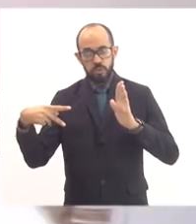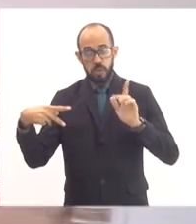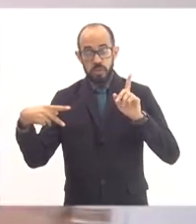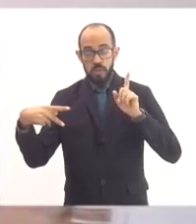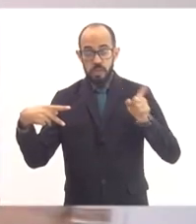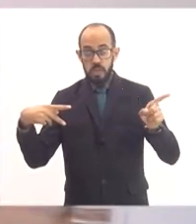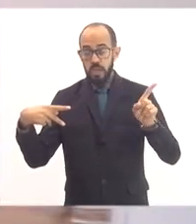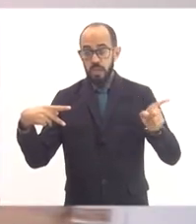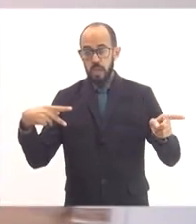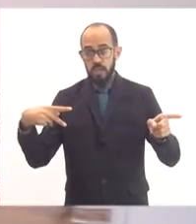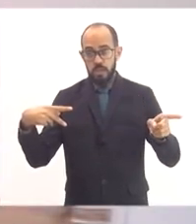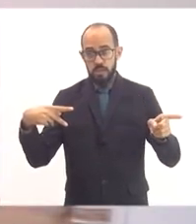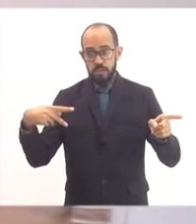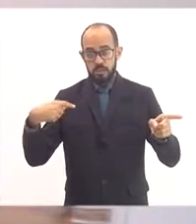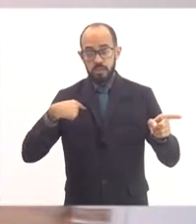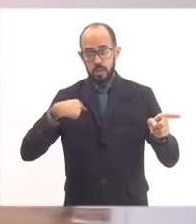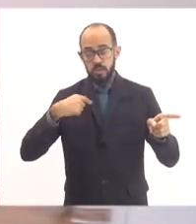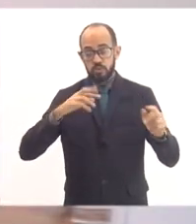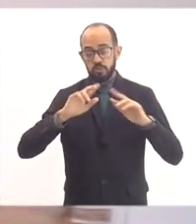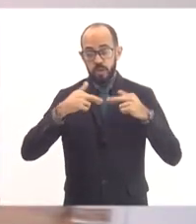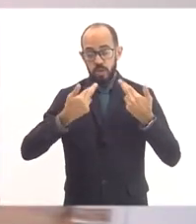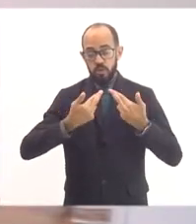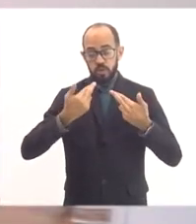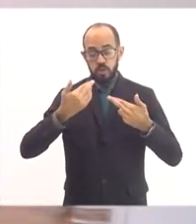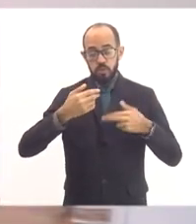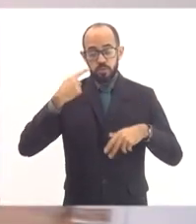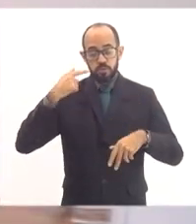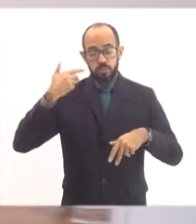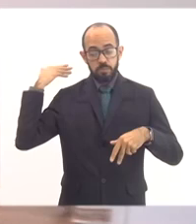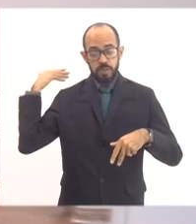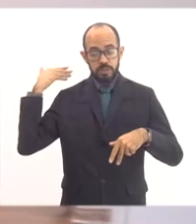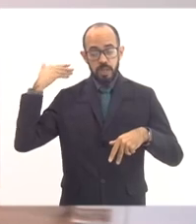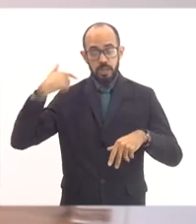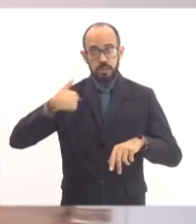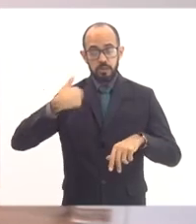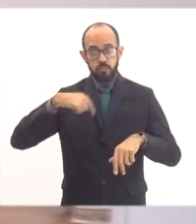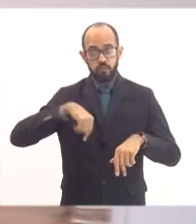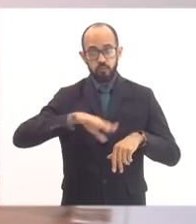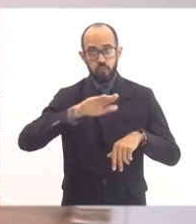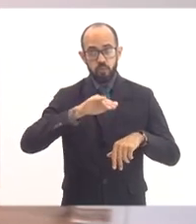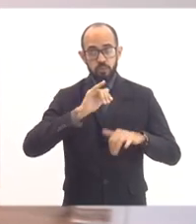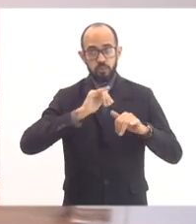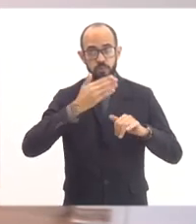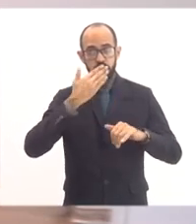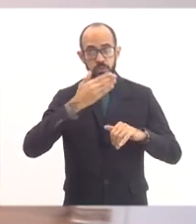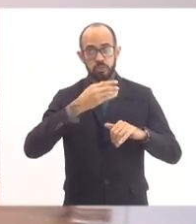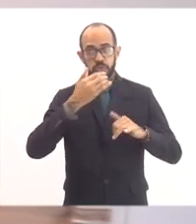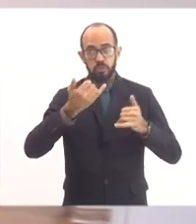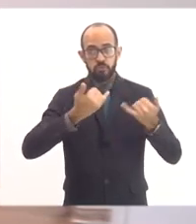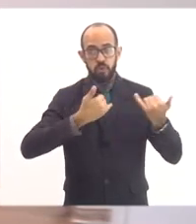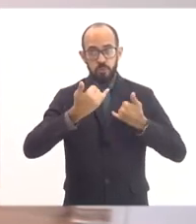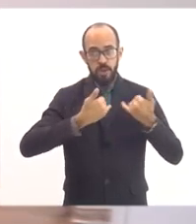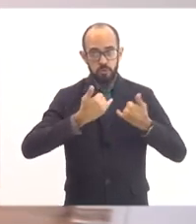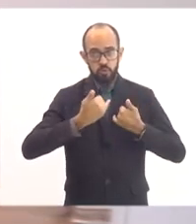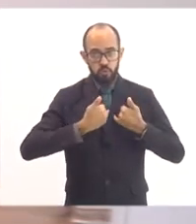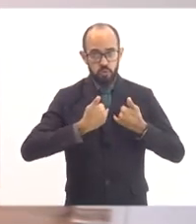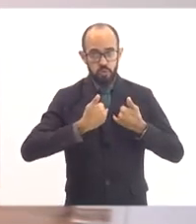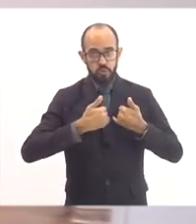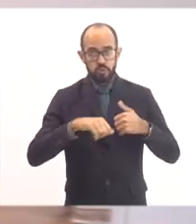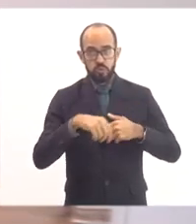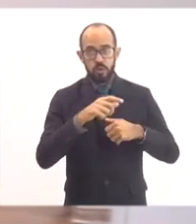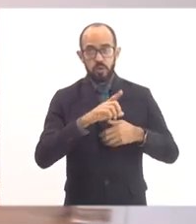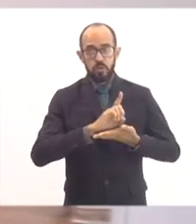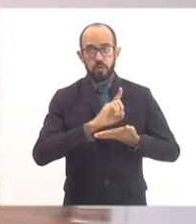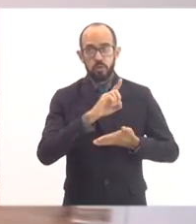Público, eu tive uma reunião na semana passada, busquei informações com a procuradora, a doutora